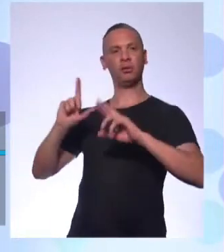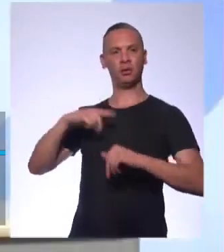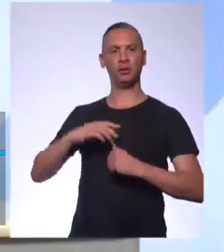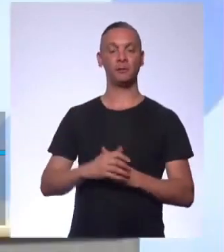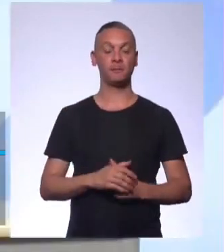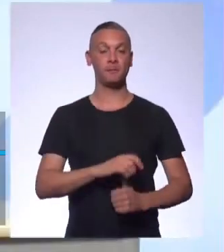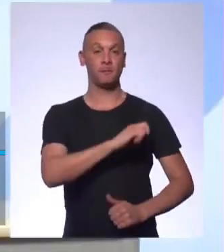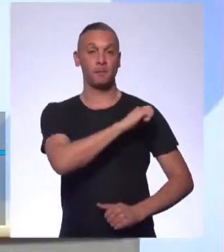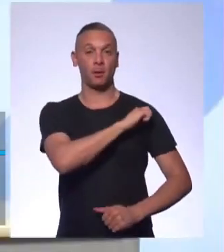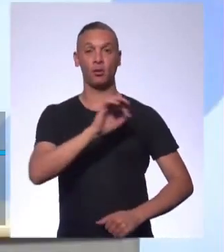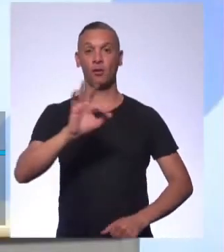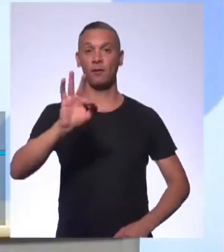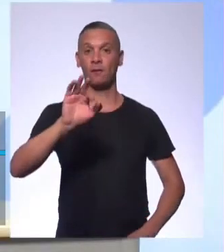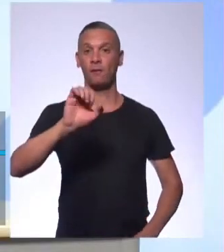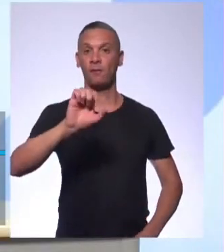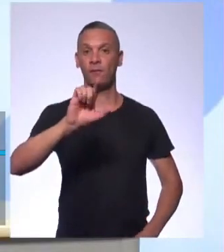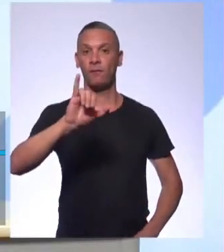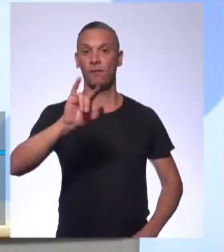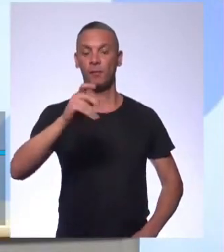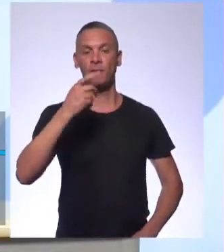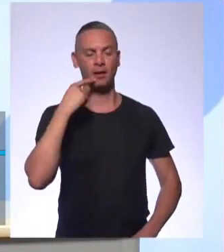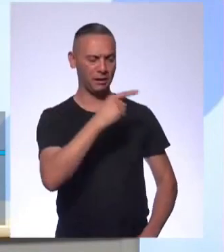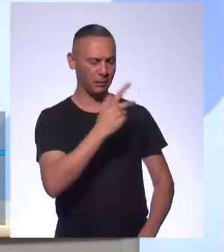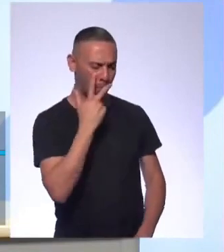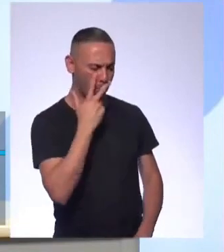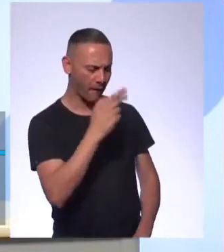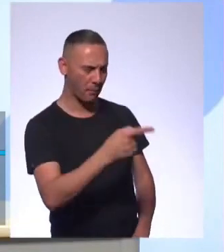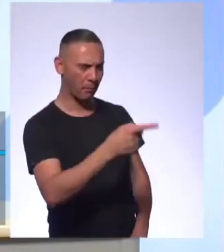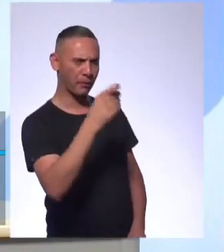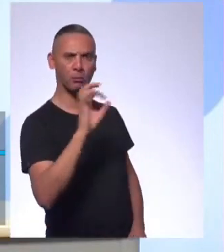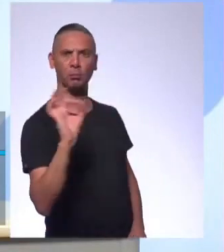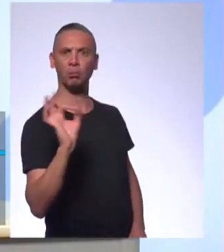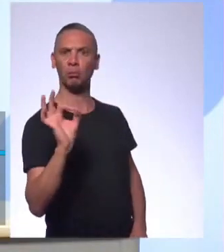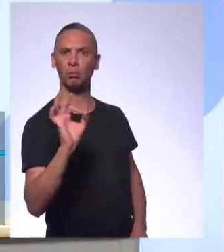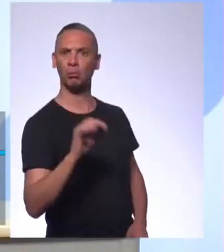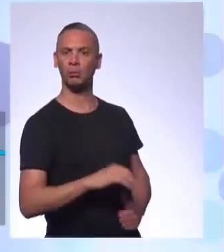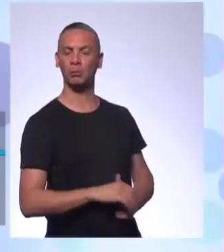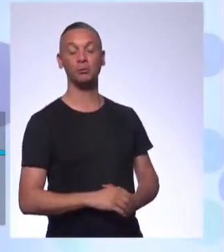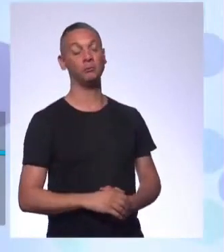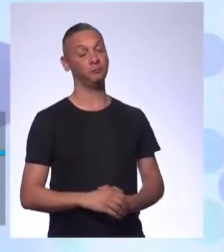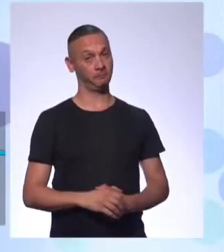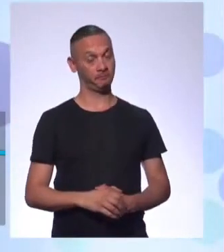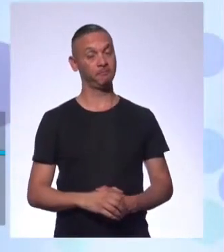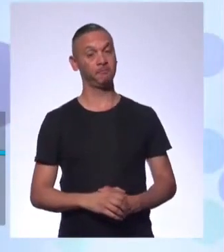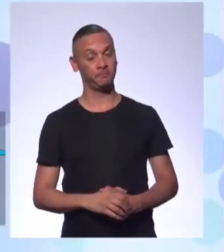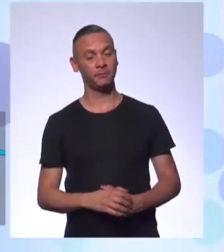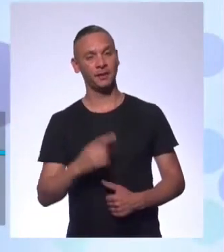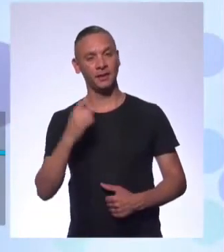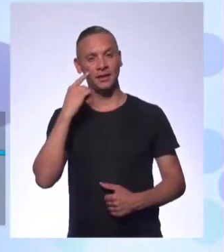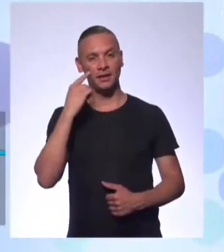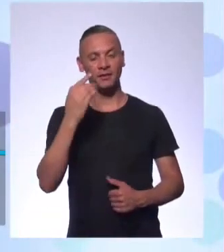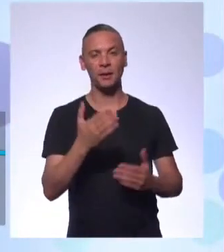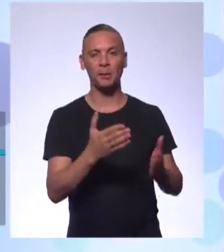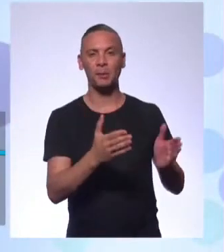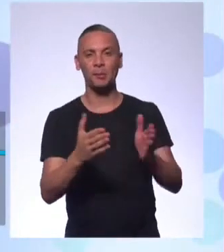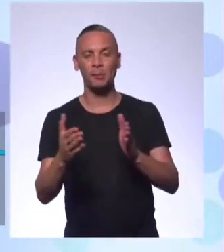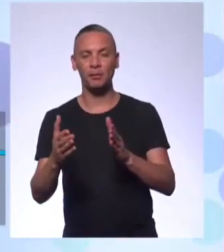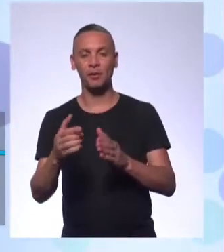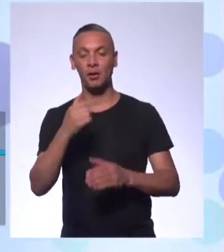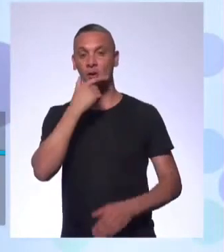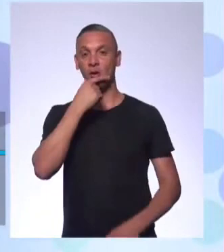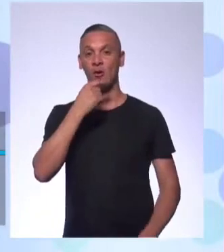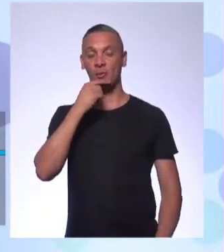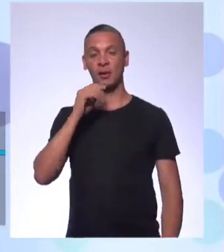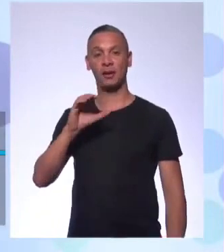Sim, Felipe, ele fala assim, ele não parecia ser um assassino até então. exato. Mas olha só, pelo rumo que a conversa está tomando, o Cazuza é um baita